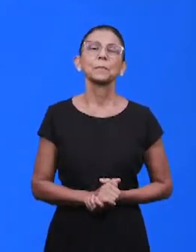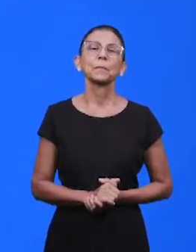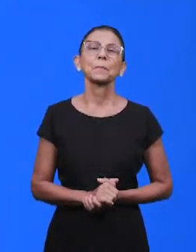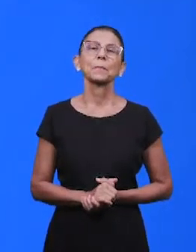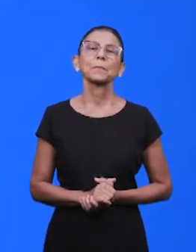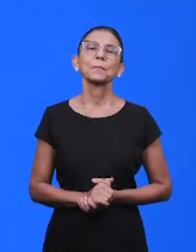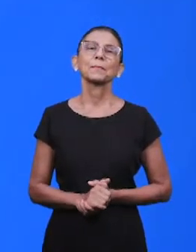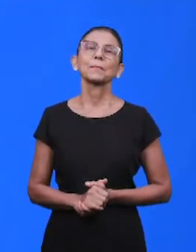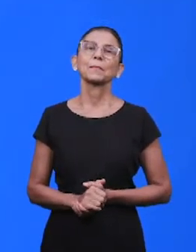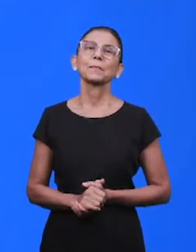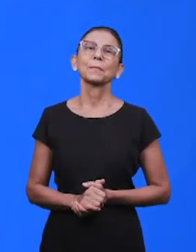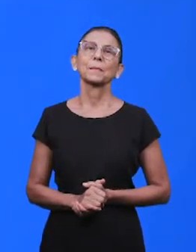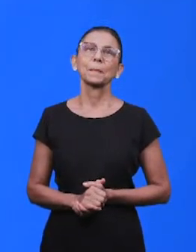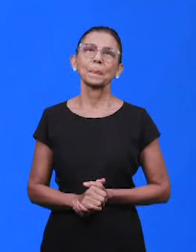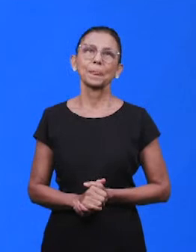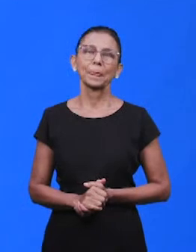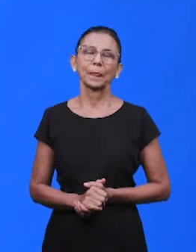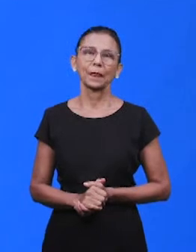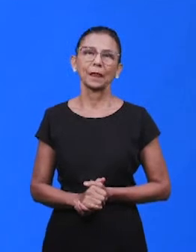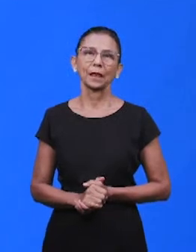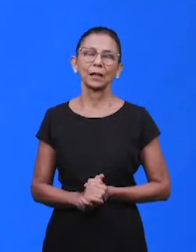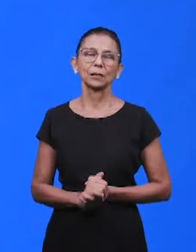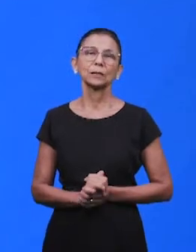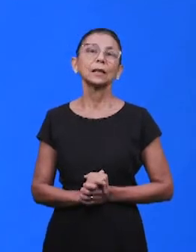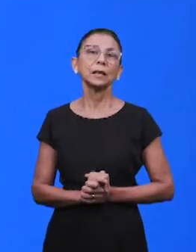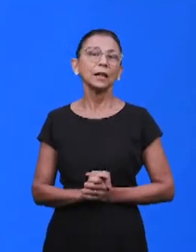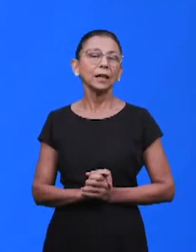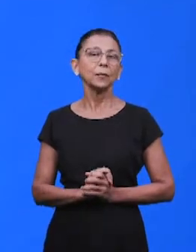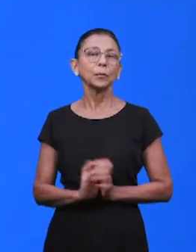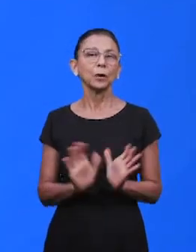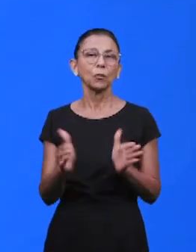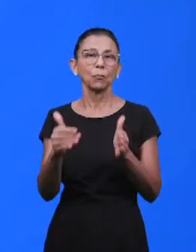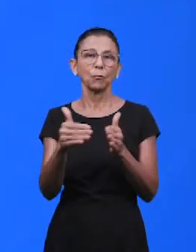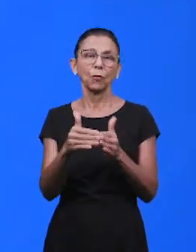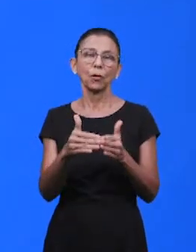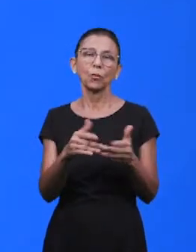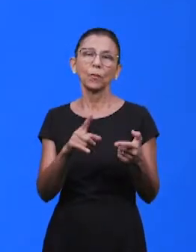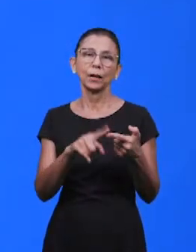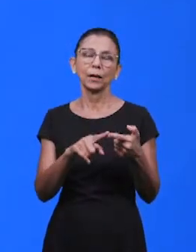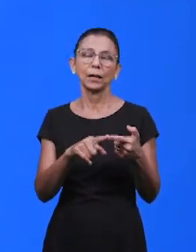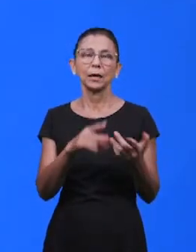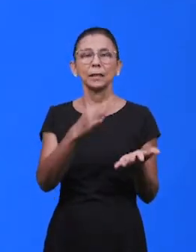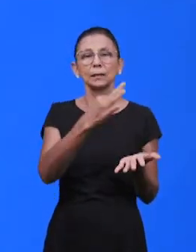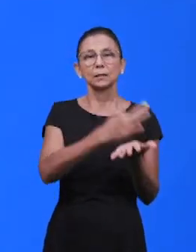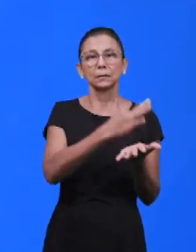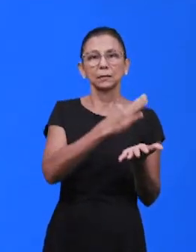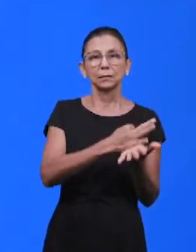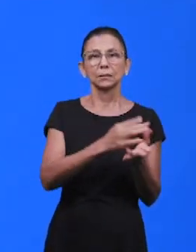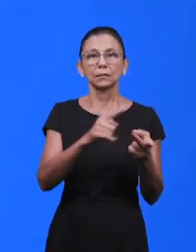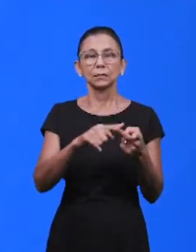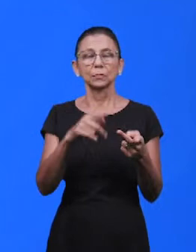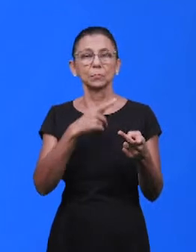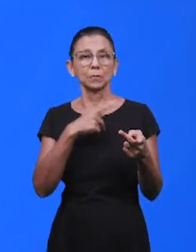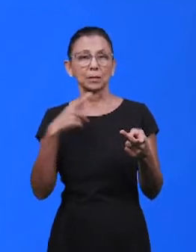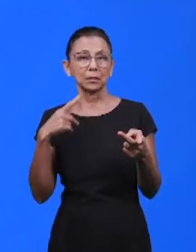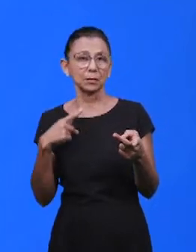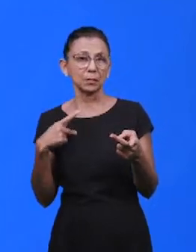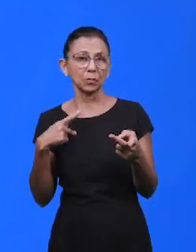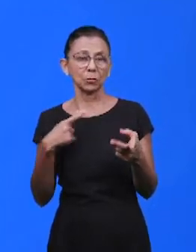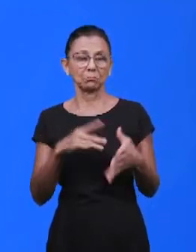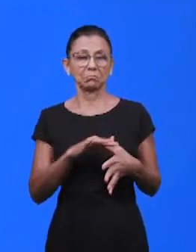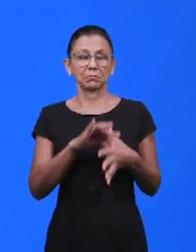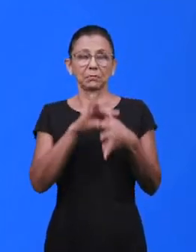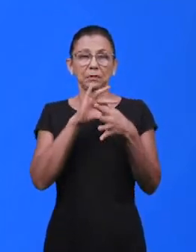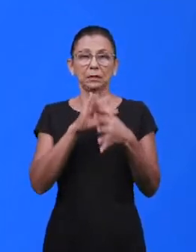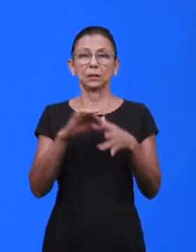né, que fazem parte ali dos teólogos, né, os pastores infiéis, né, que pregaram uma